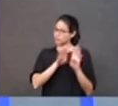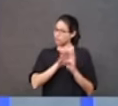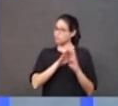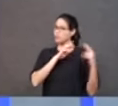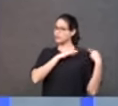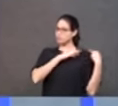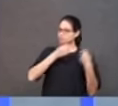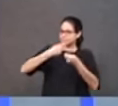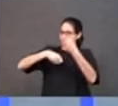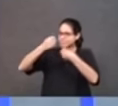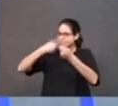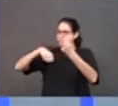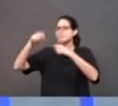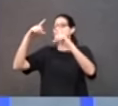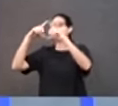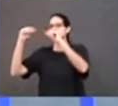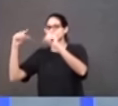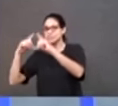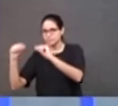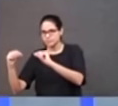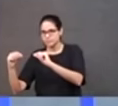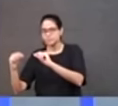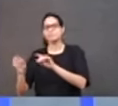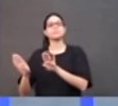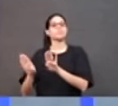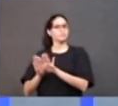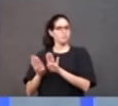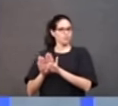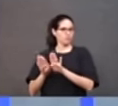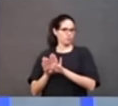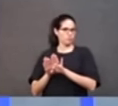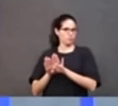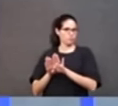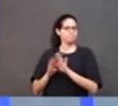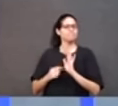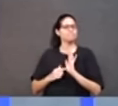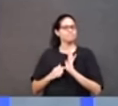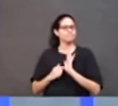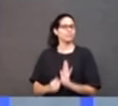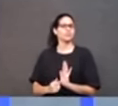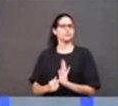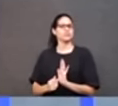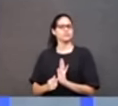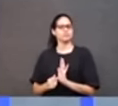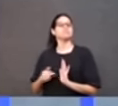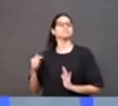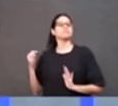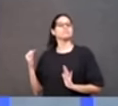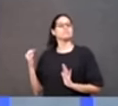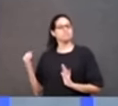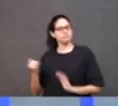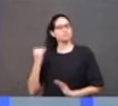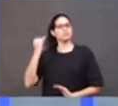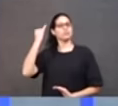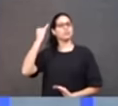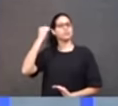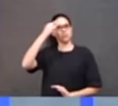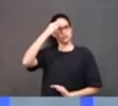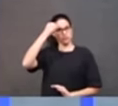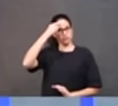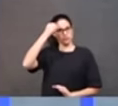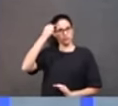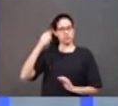com Brasília, e também mostra que é muito importante a universidade saber